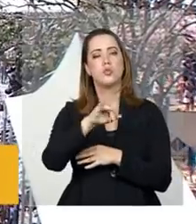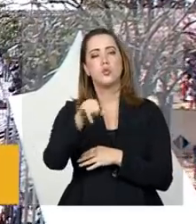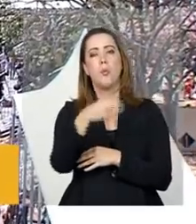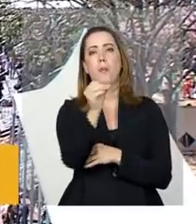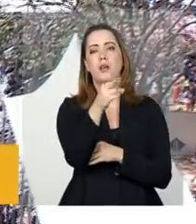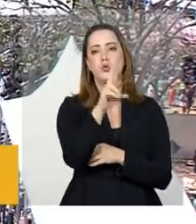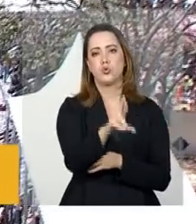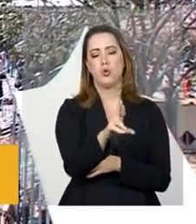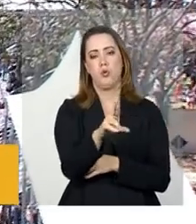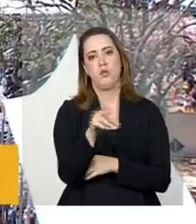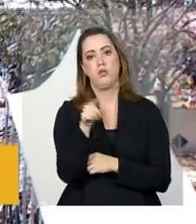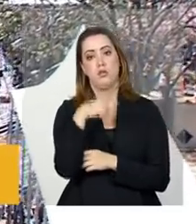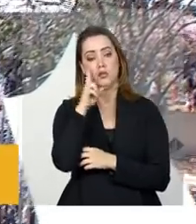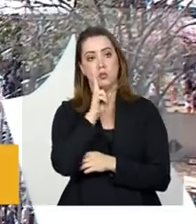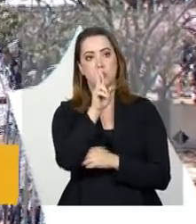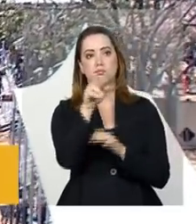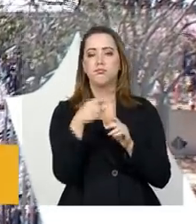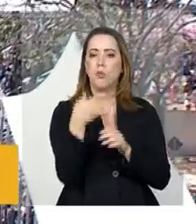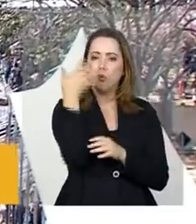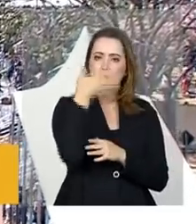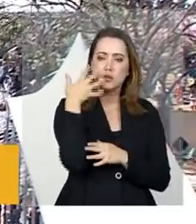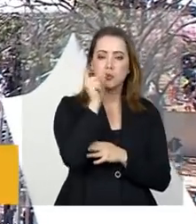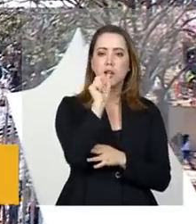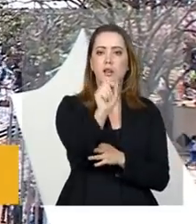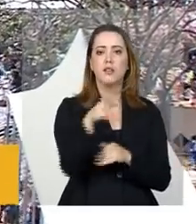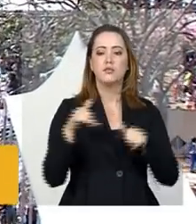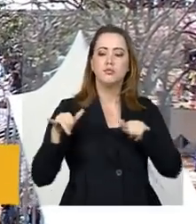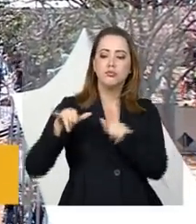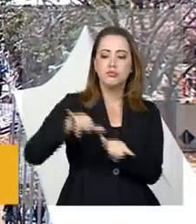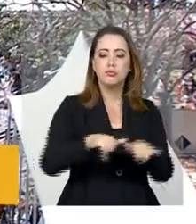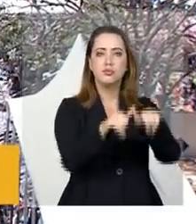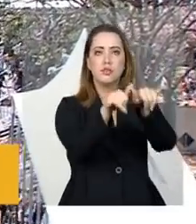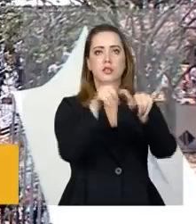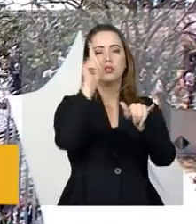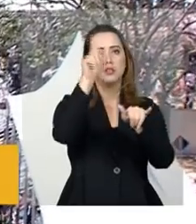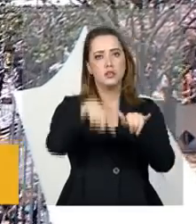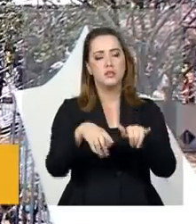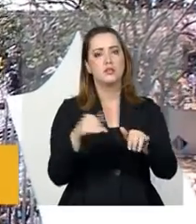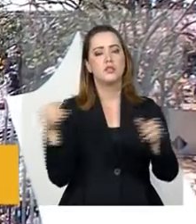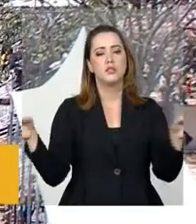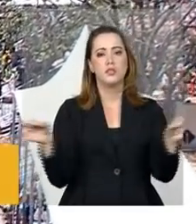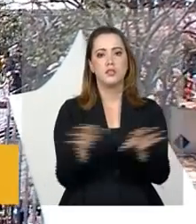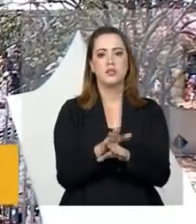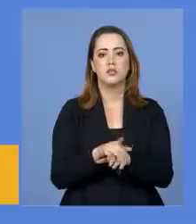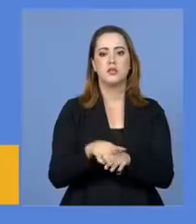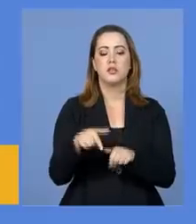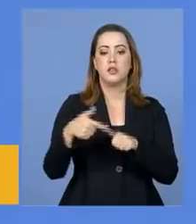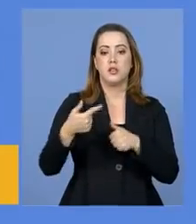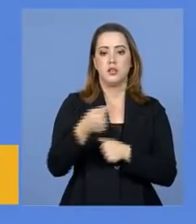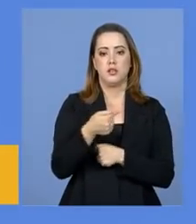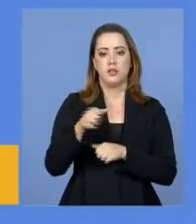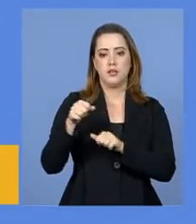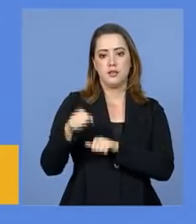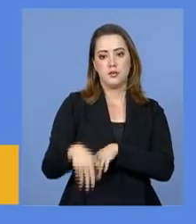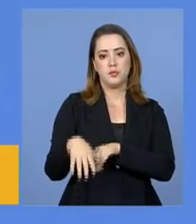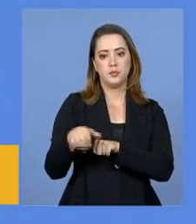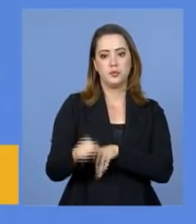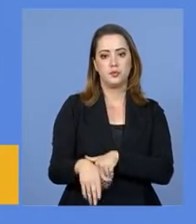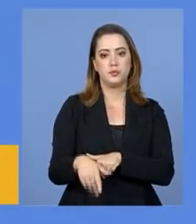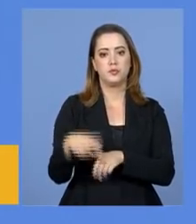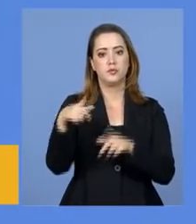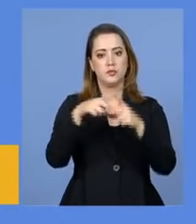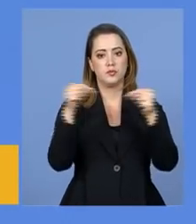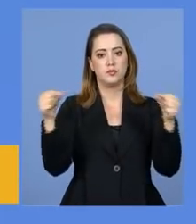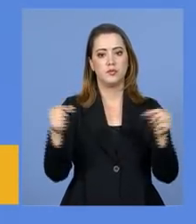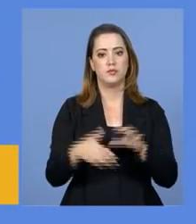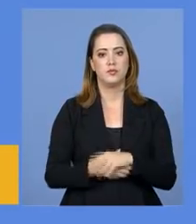comentar essa apresentação da Esquadrilha da Fumaça, que tradicionalmente encerra o desfile de 7 de setembro em Brasília. É verdade. Salve,